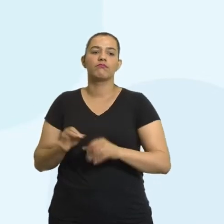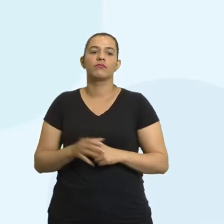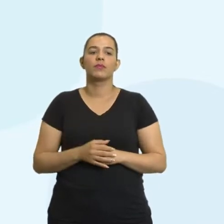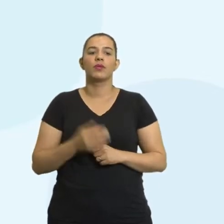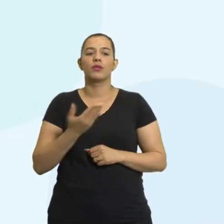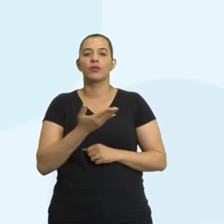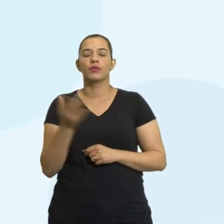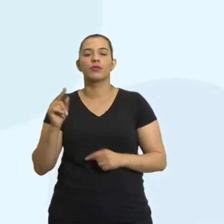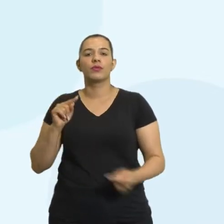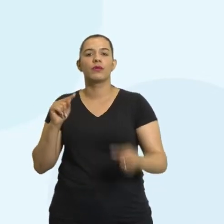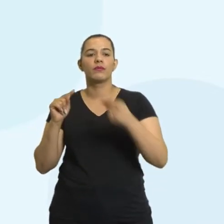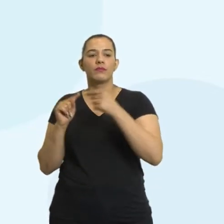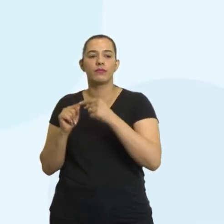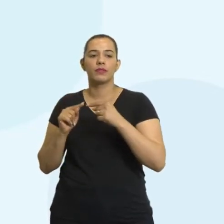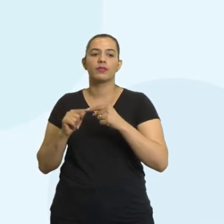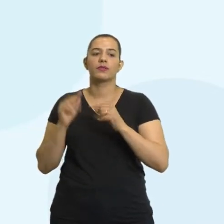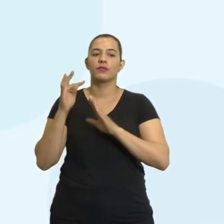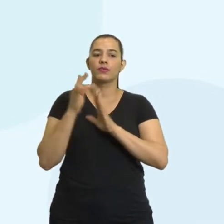sobre